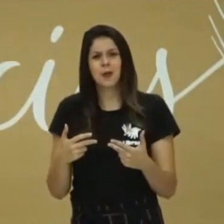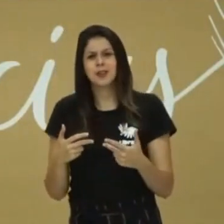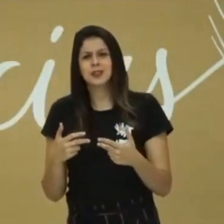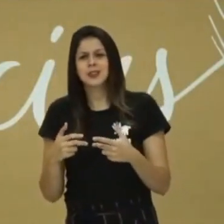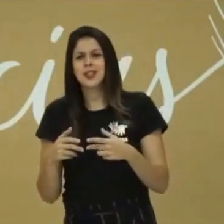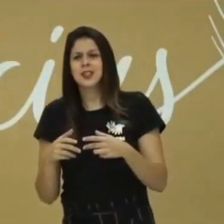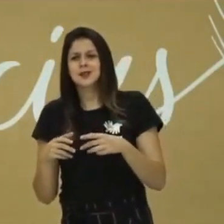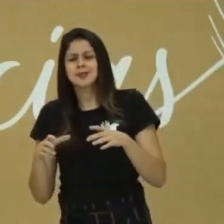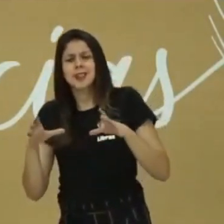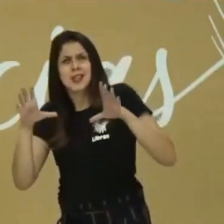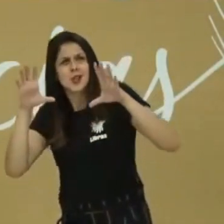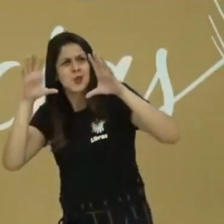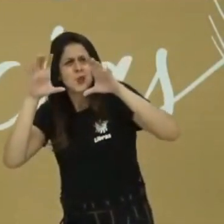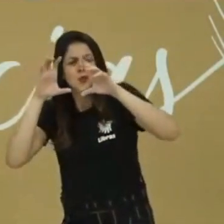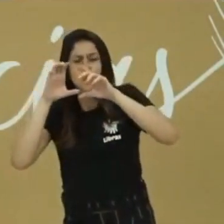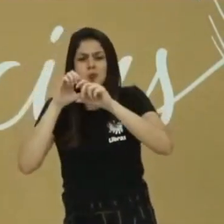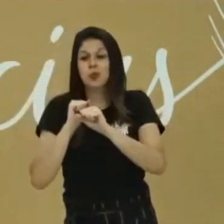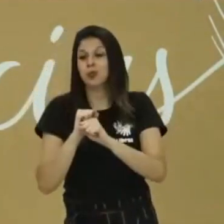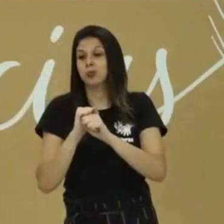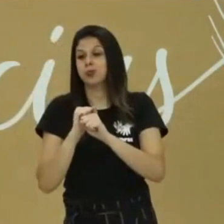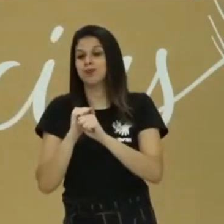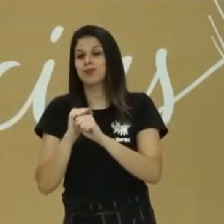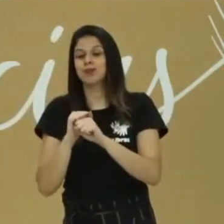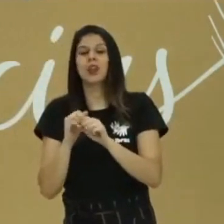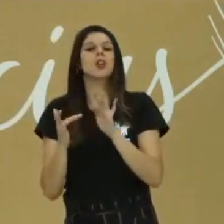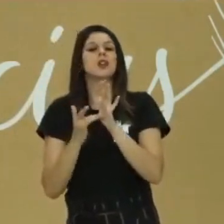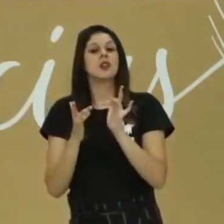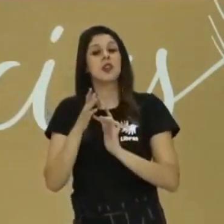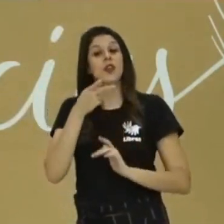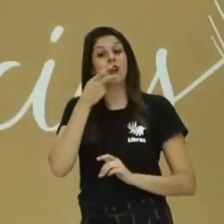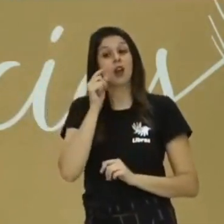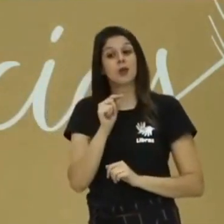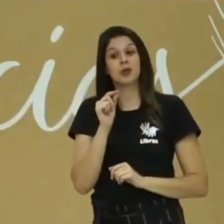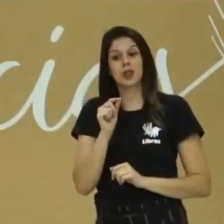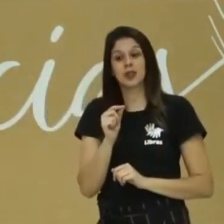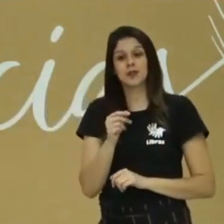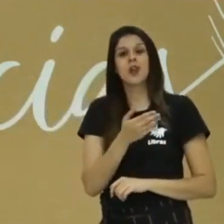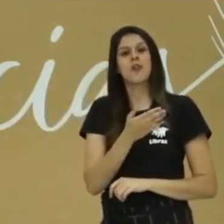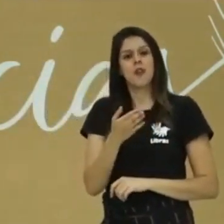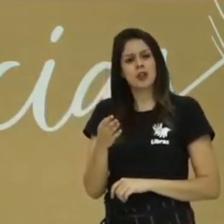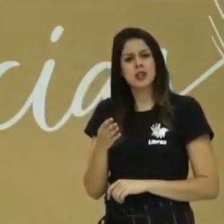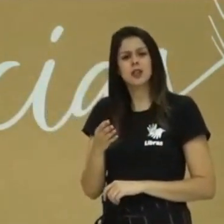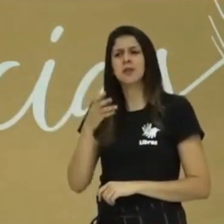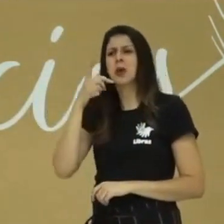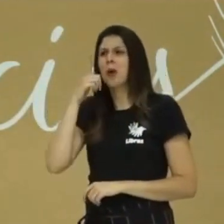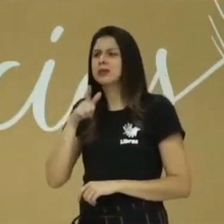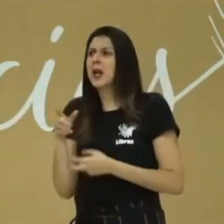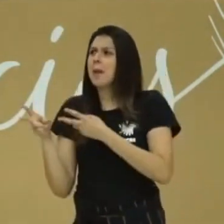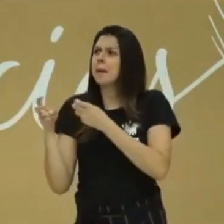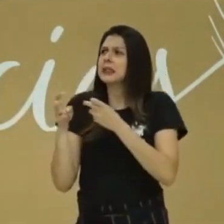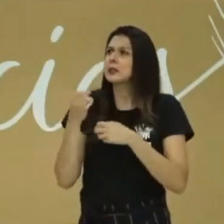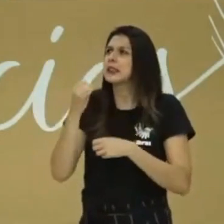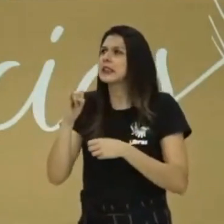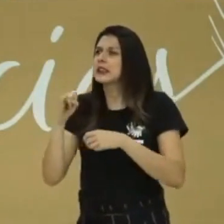nuvens estão ficando negras O que Jesus ele falou Vocês conseguem discernir os sinais quando